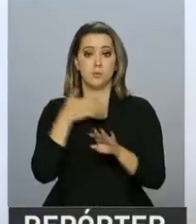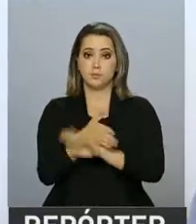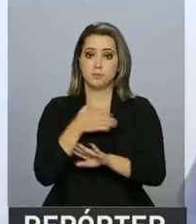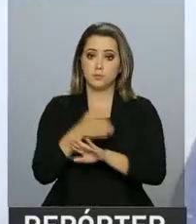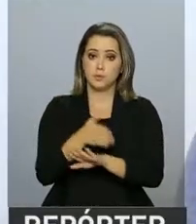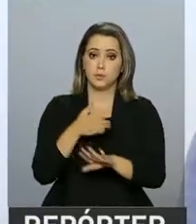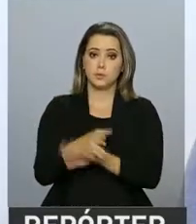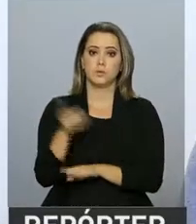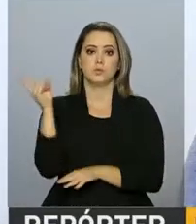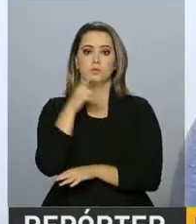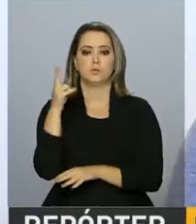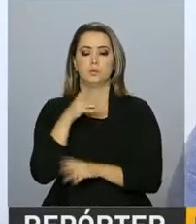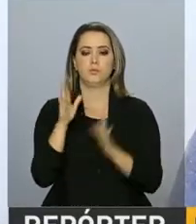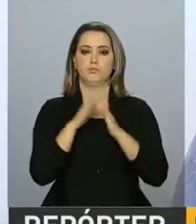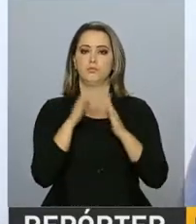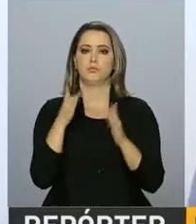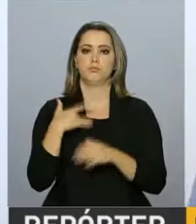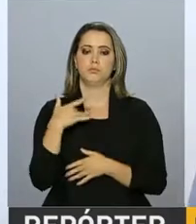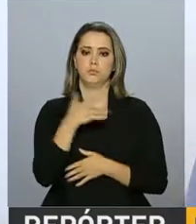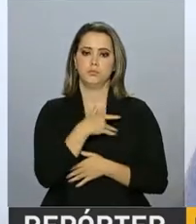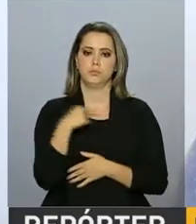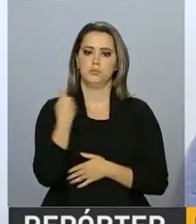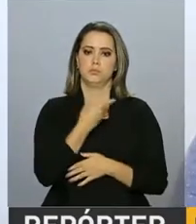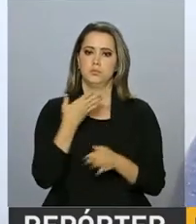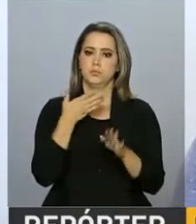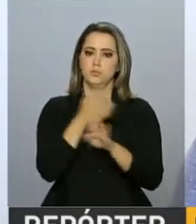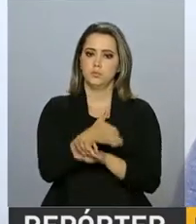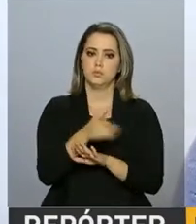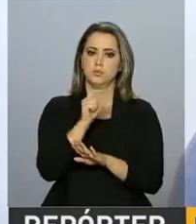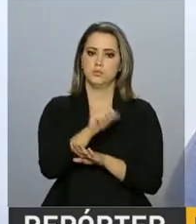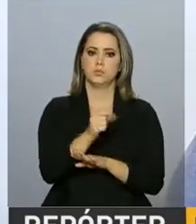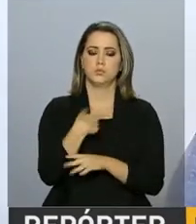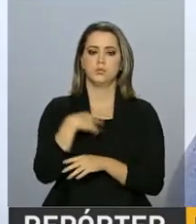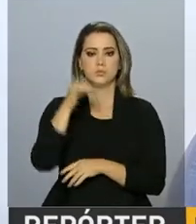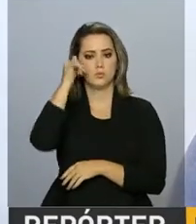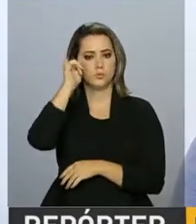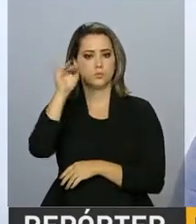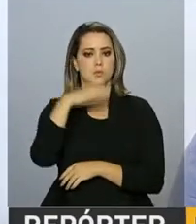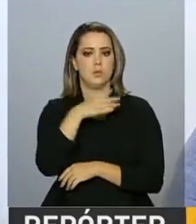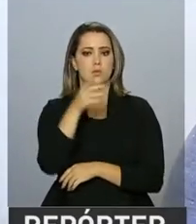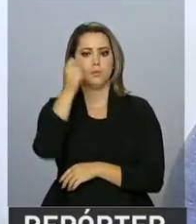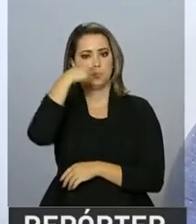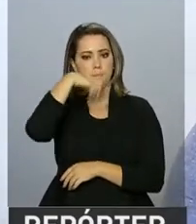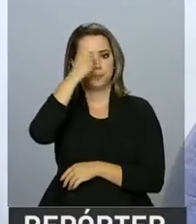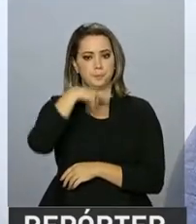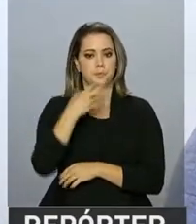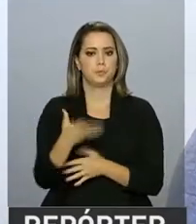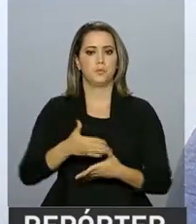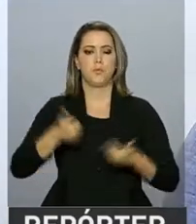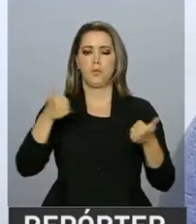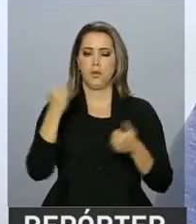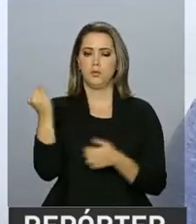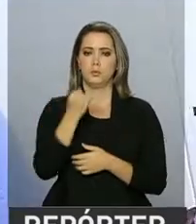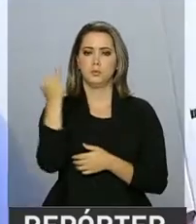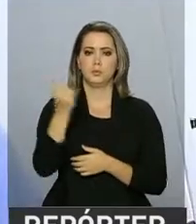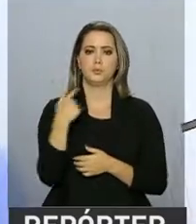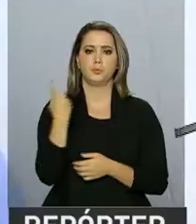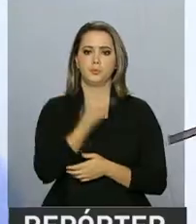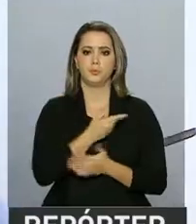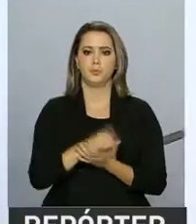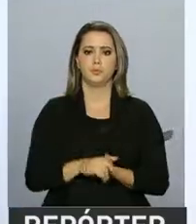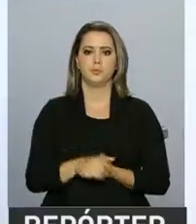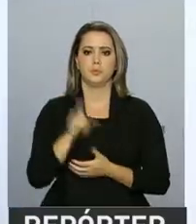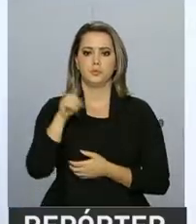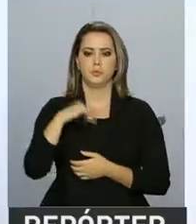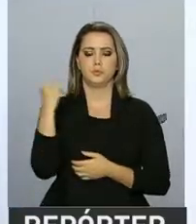de saúde a gente vai ficar imunizada contra a gripe e isso é muito importante para nós né a população para mim é